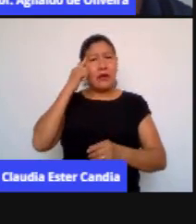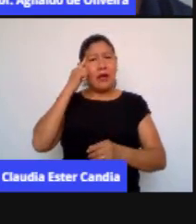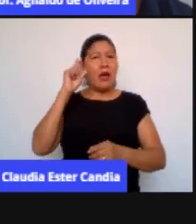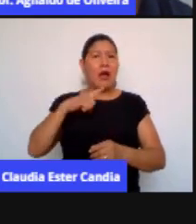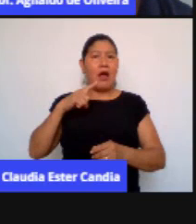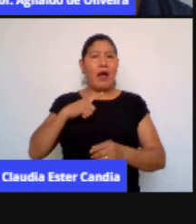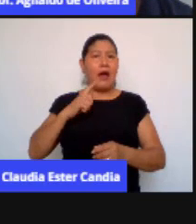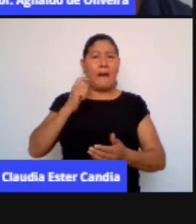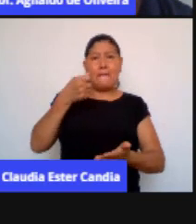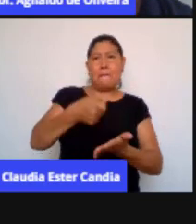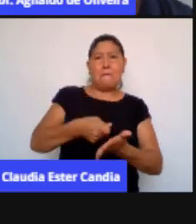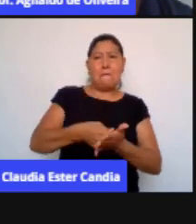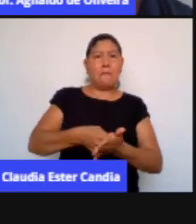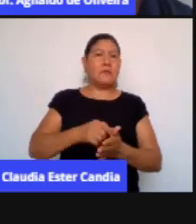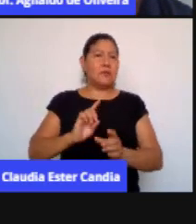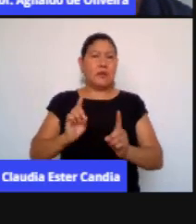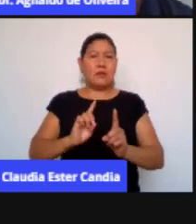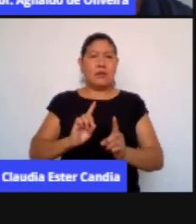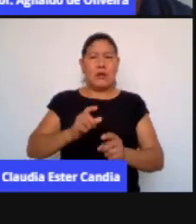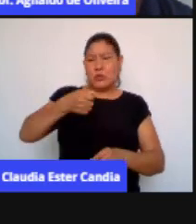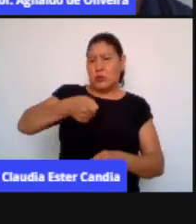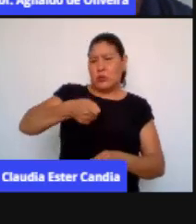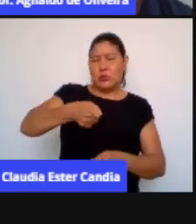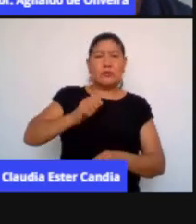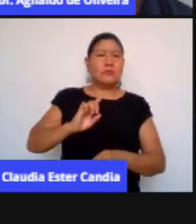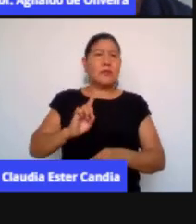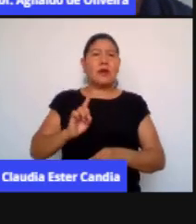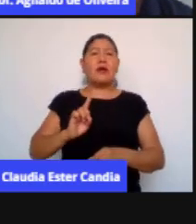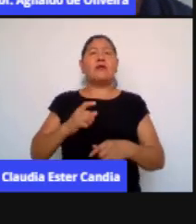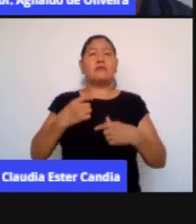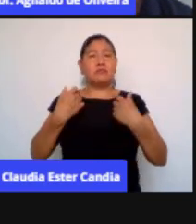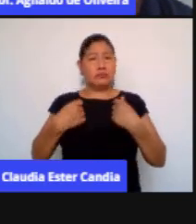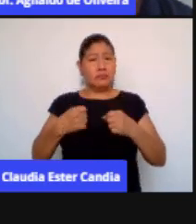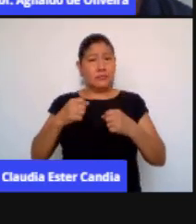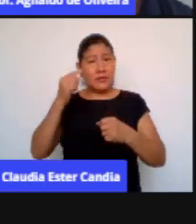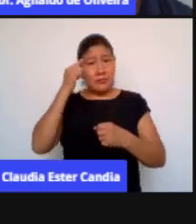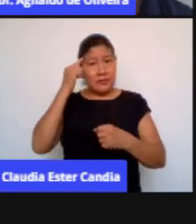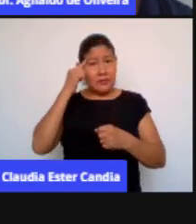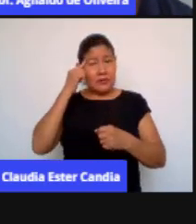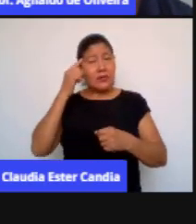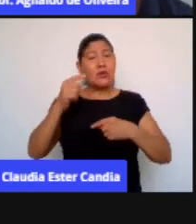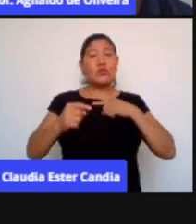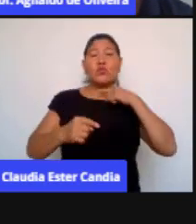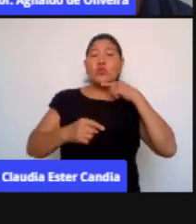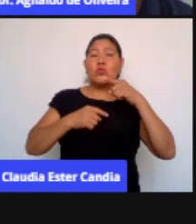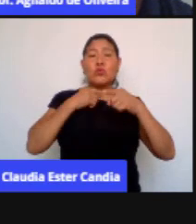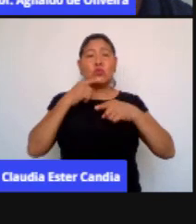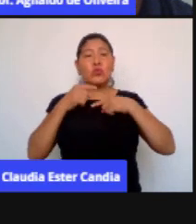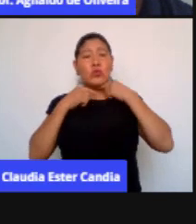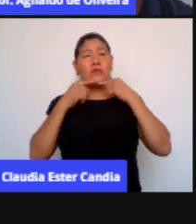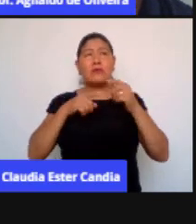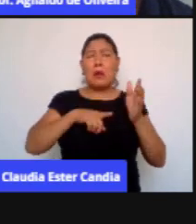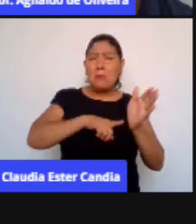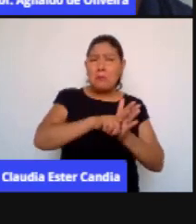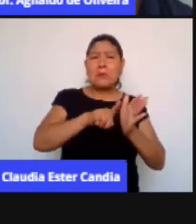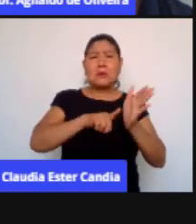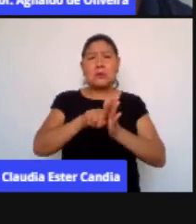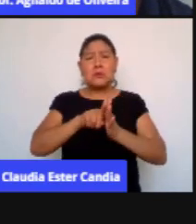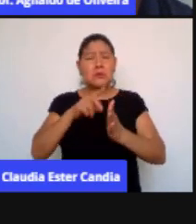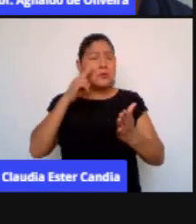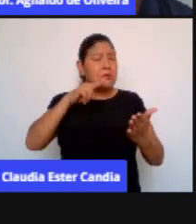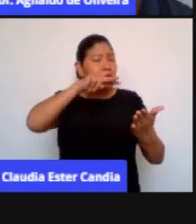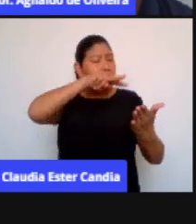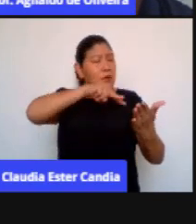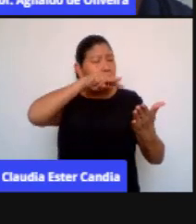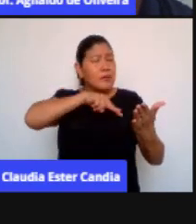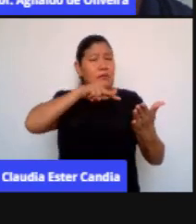no referencial curricular vigente, tá? Para você estar tirando as dúvidas, vendo alguma recomendação, vendo alguma habilidade, tá?